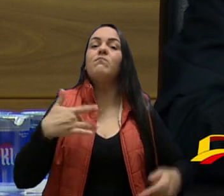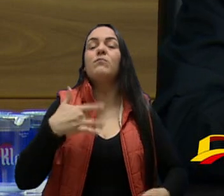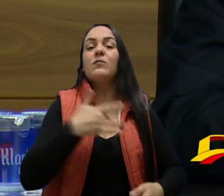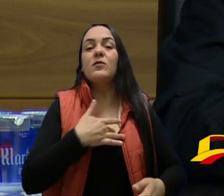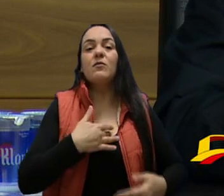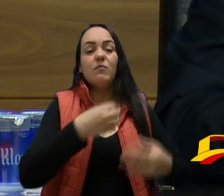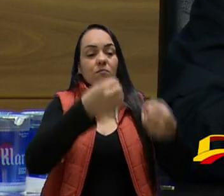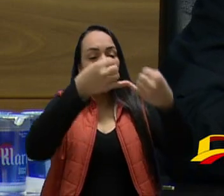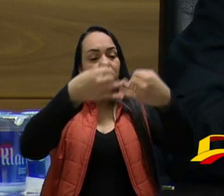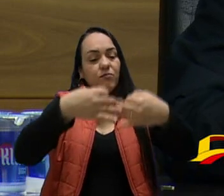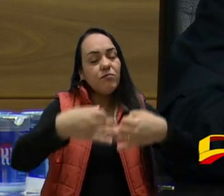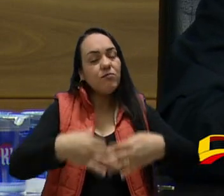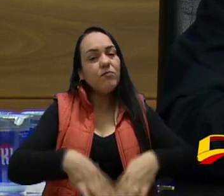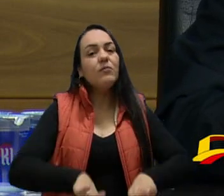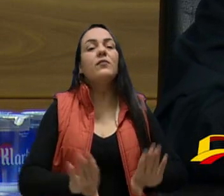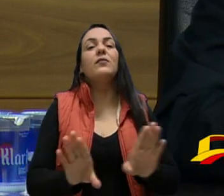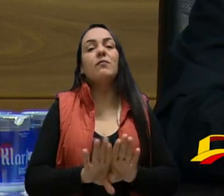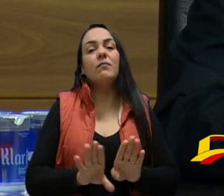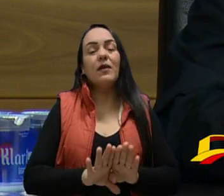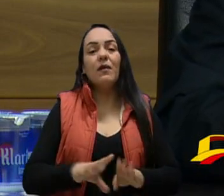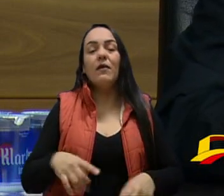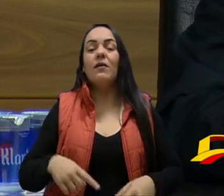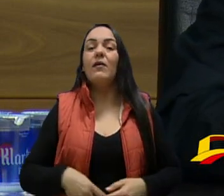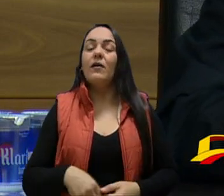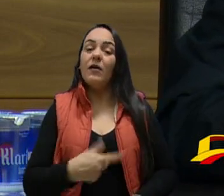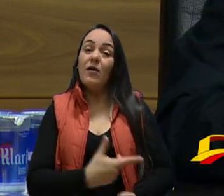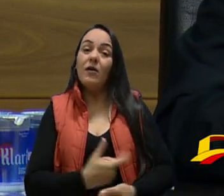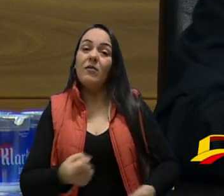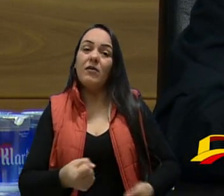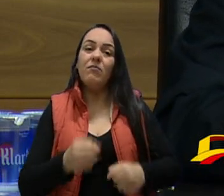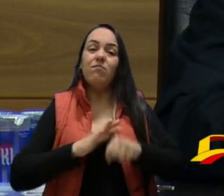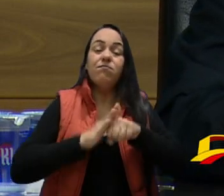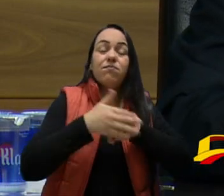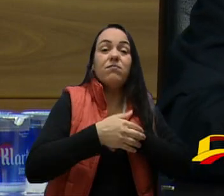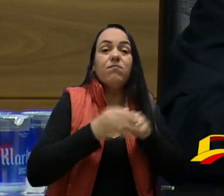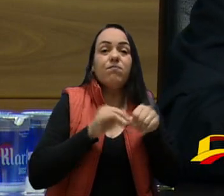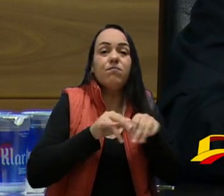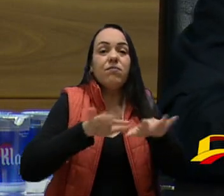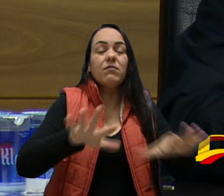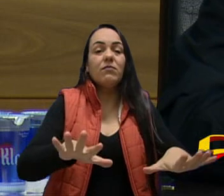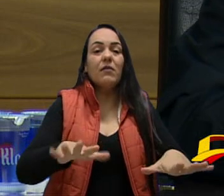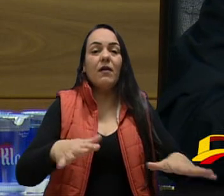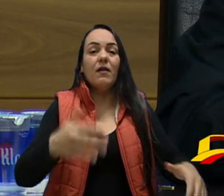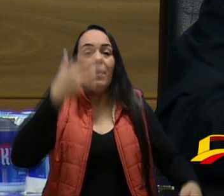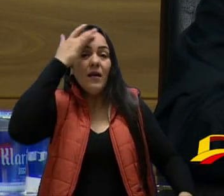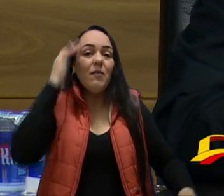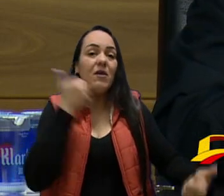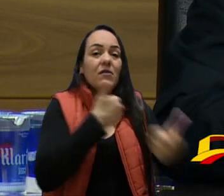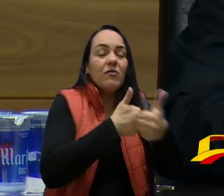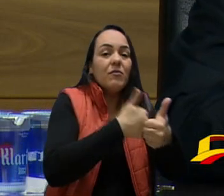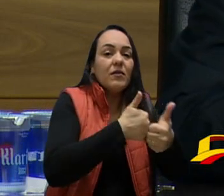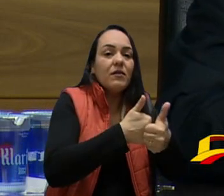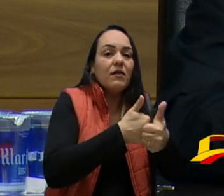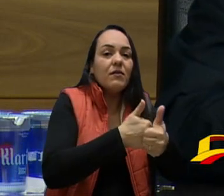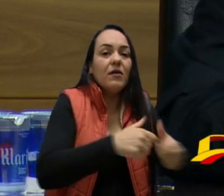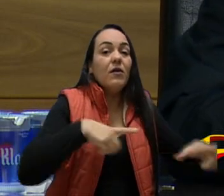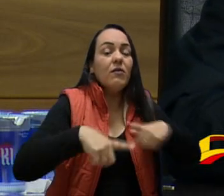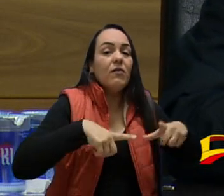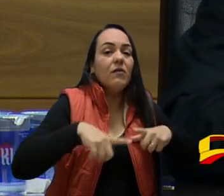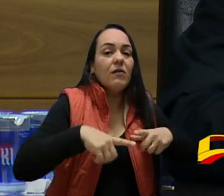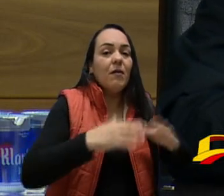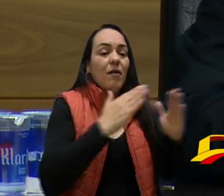a você testa quem deu a positivo ou a pessoa mais próxima mas e o colega de trabalho